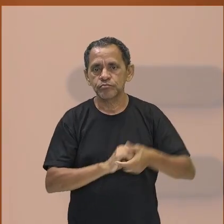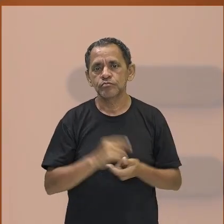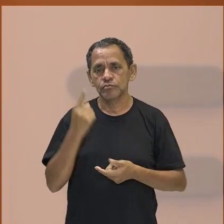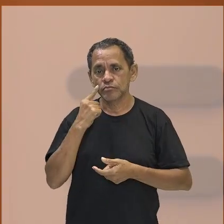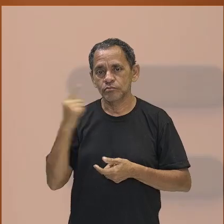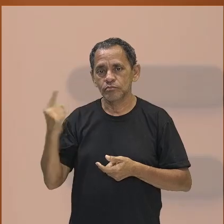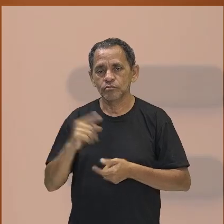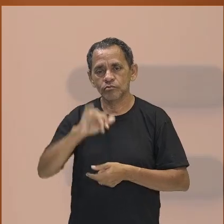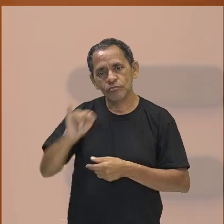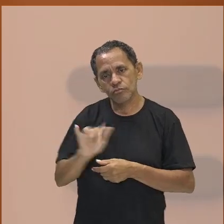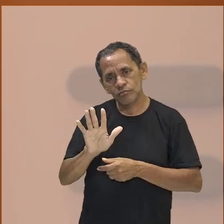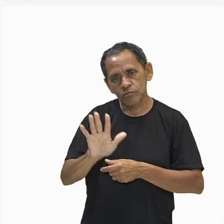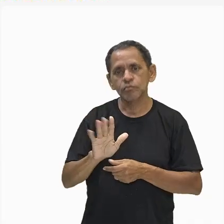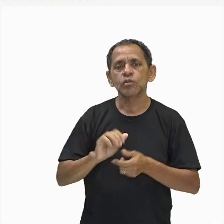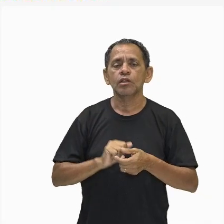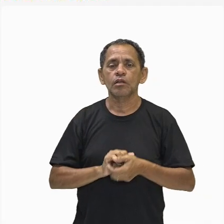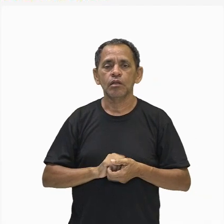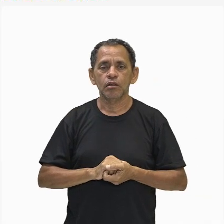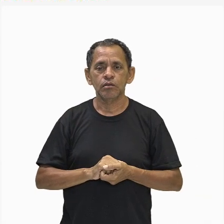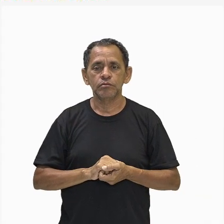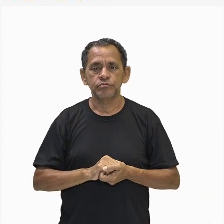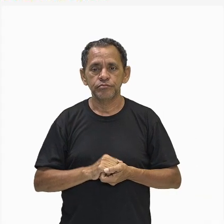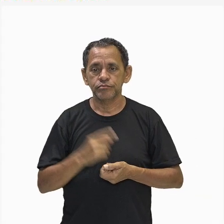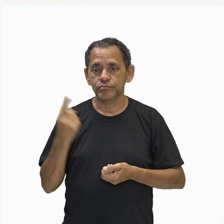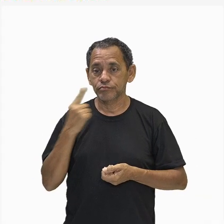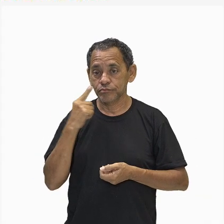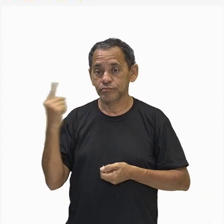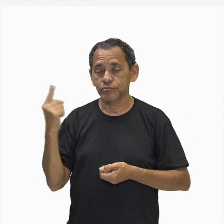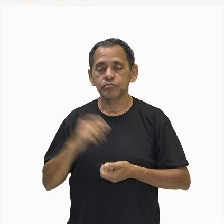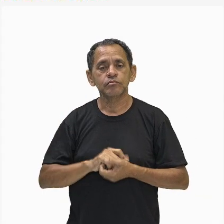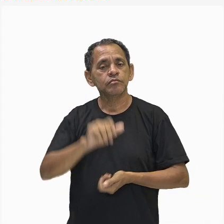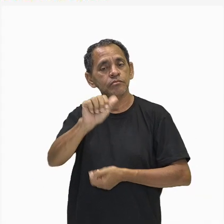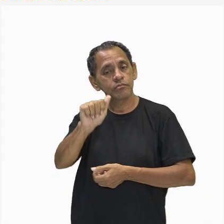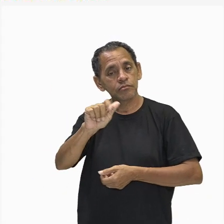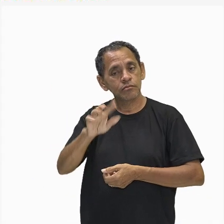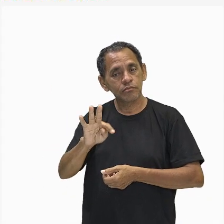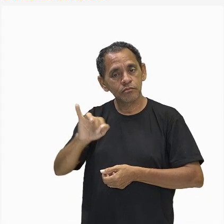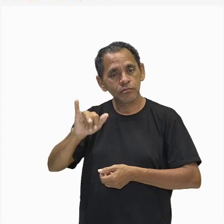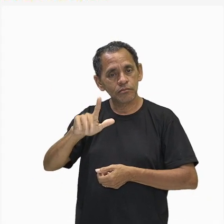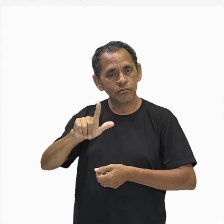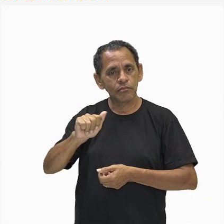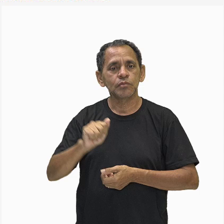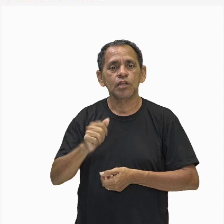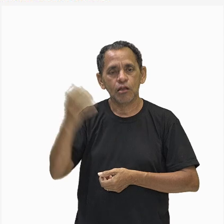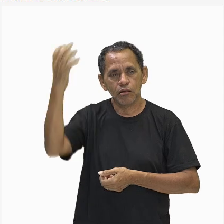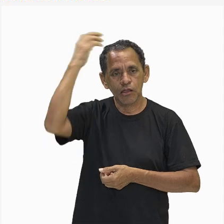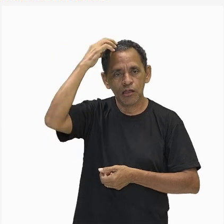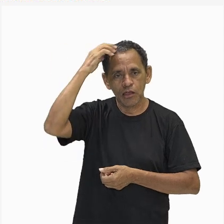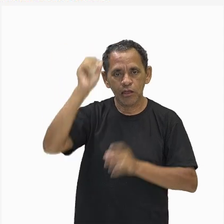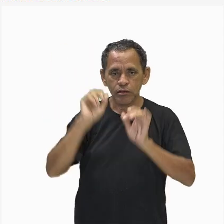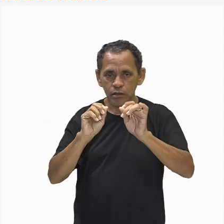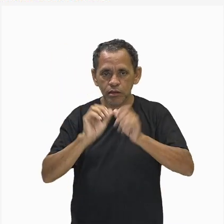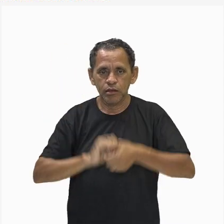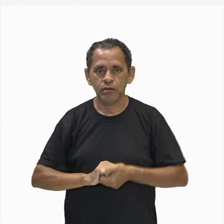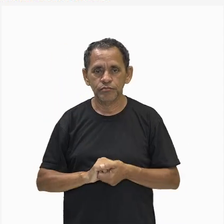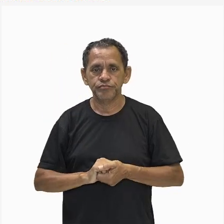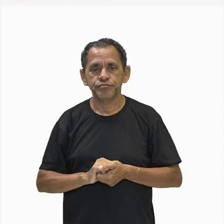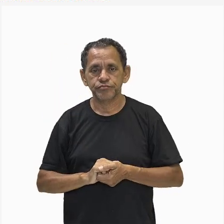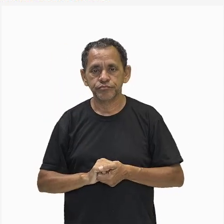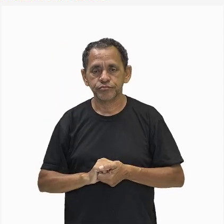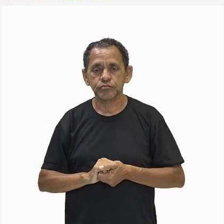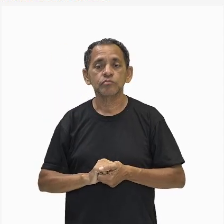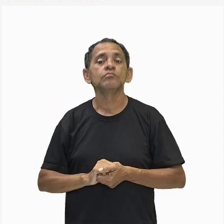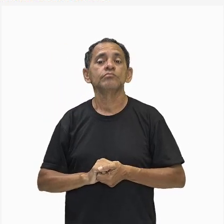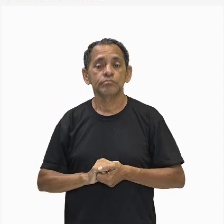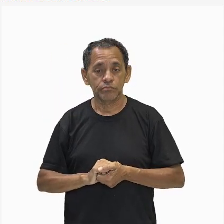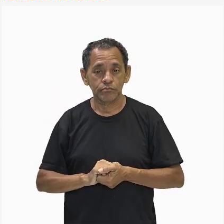essa figura principal também, que é, então, o Átila, o rei dos hunos. E vamos falar sobre os bárbaros germânicos e a